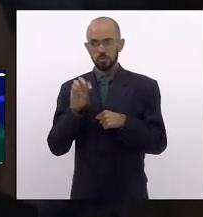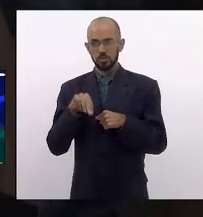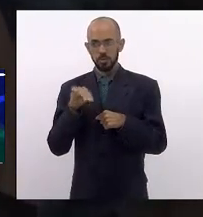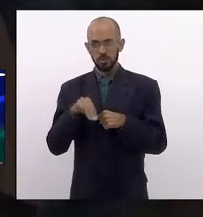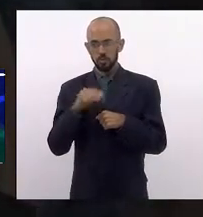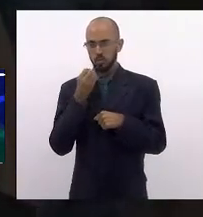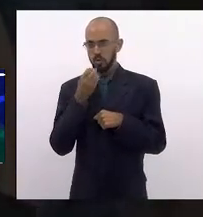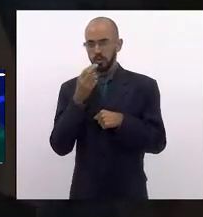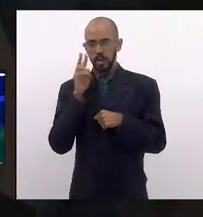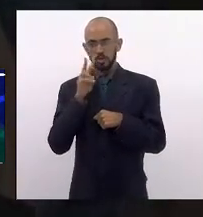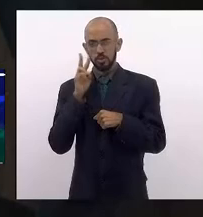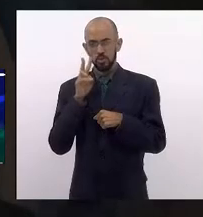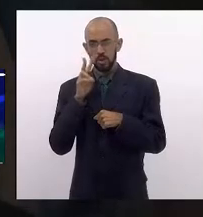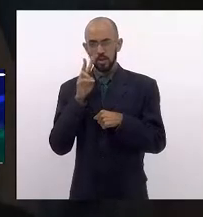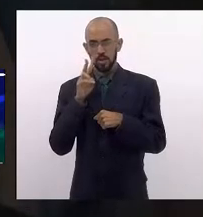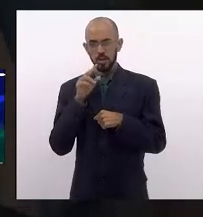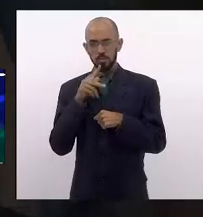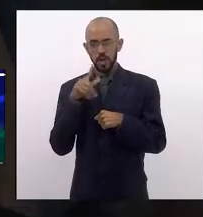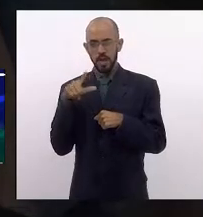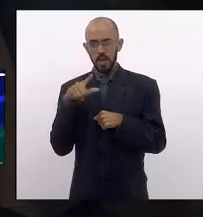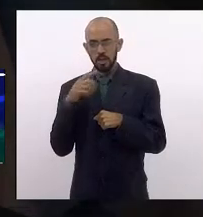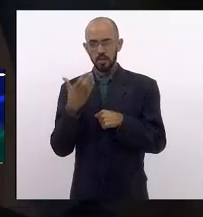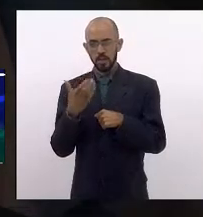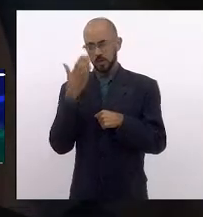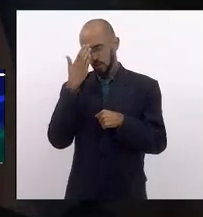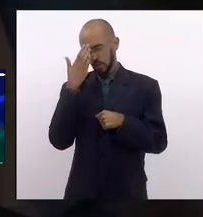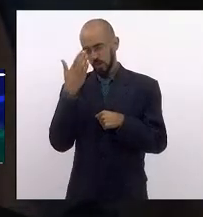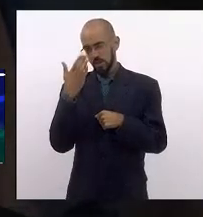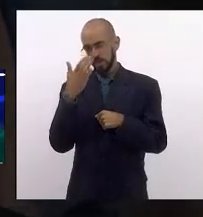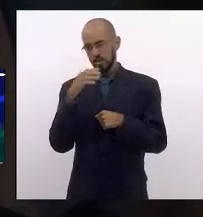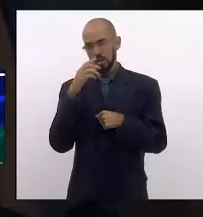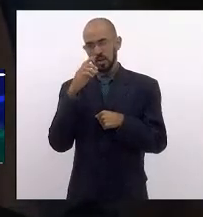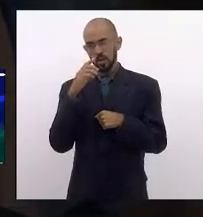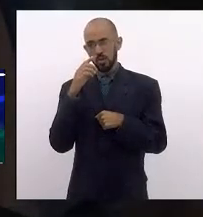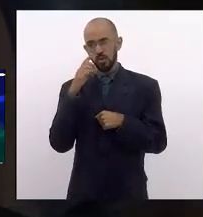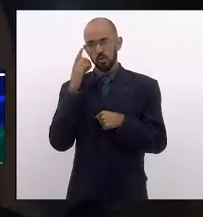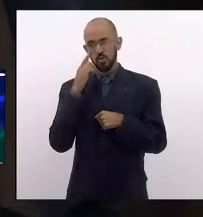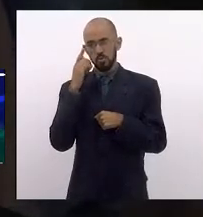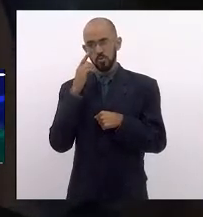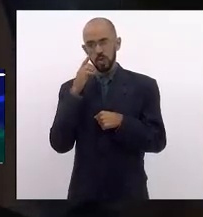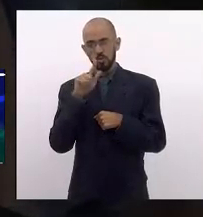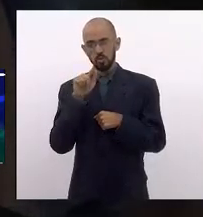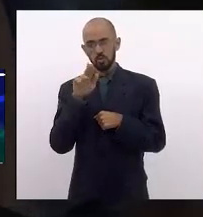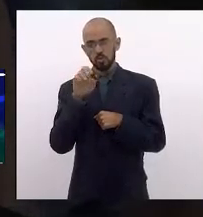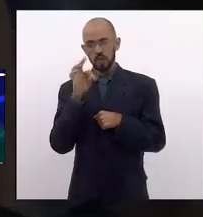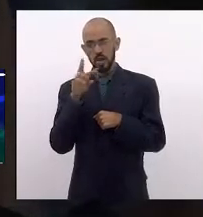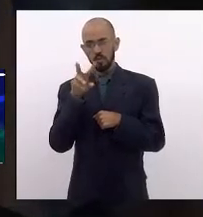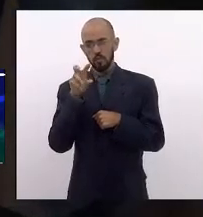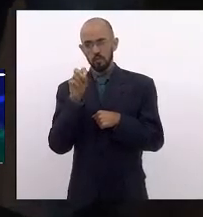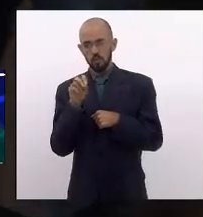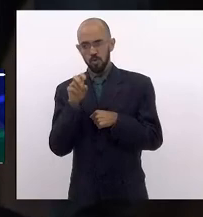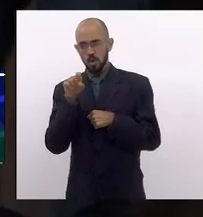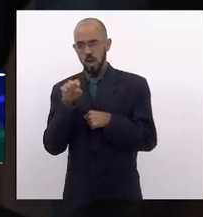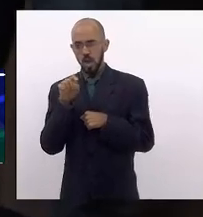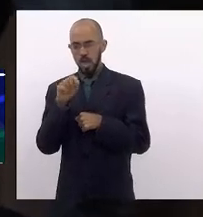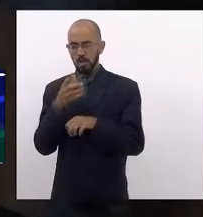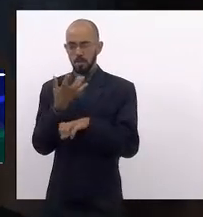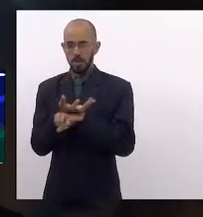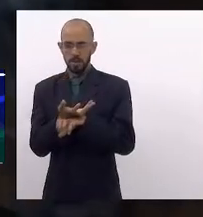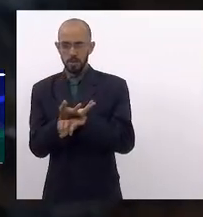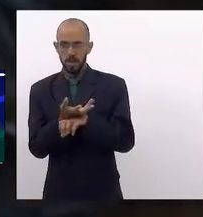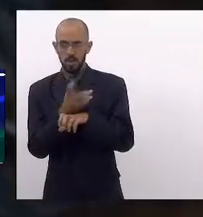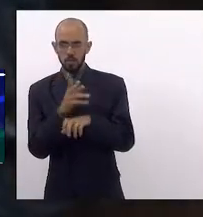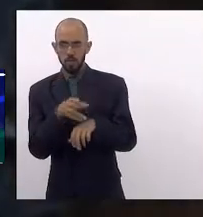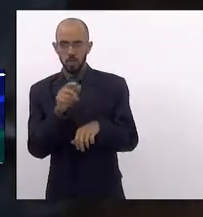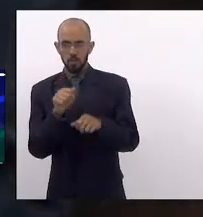esse é um projeto que eu quero em primeiro lugar agradecer o deputado Gustavo tutuca matéria do mesmo teor foi encaminhado à Assembleia